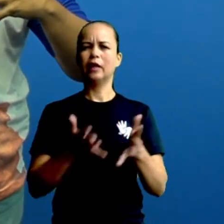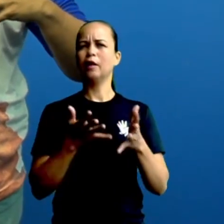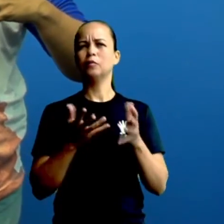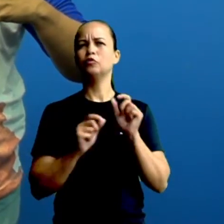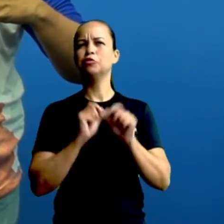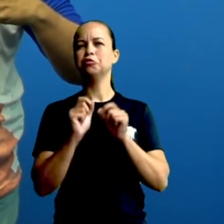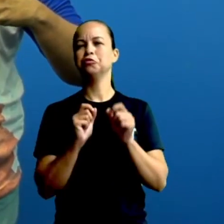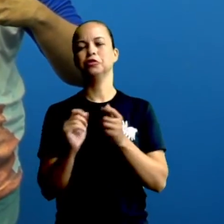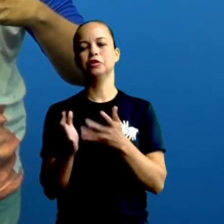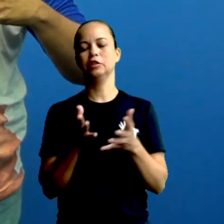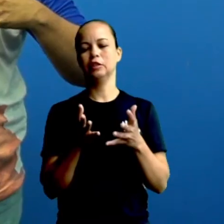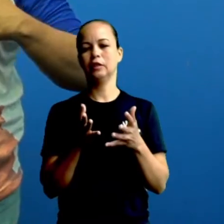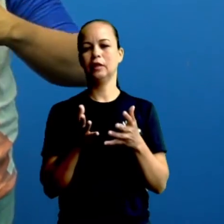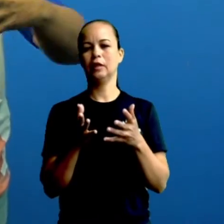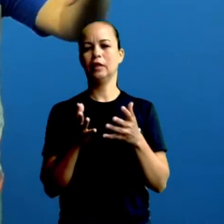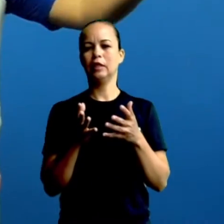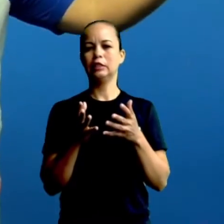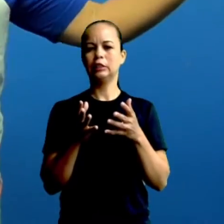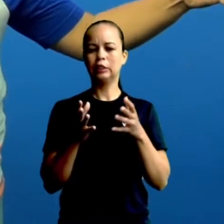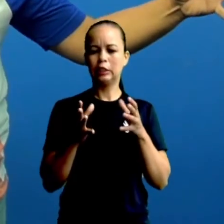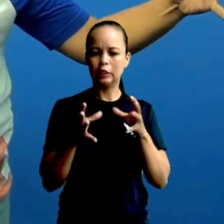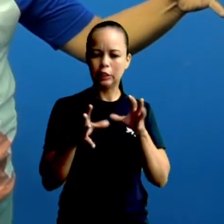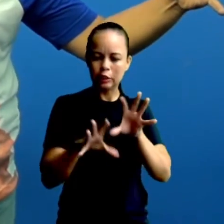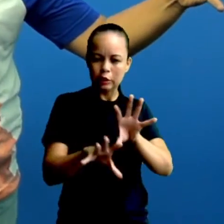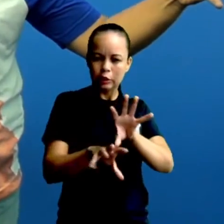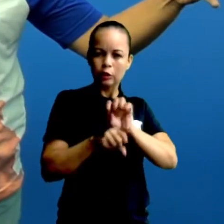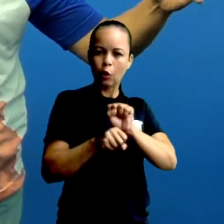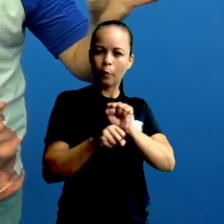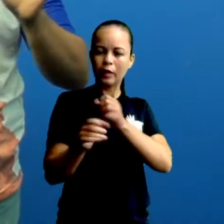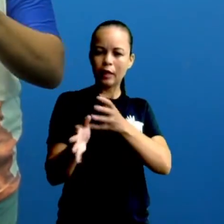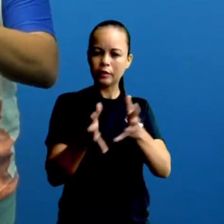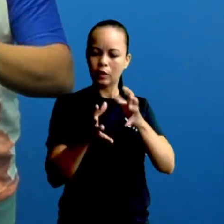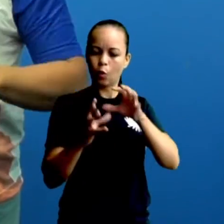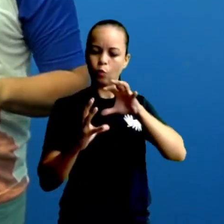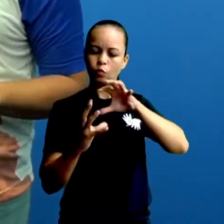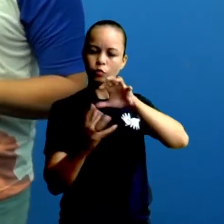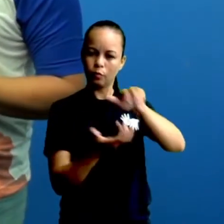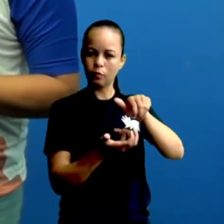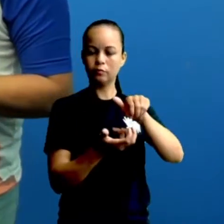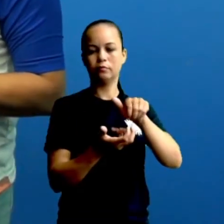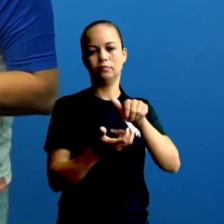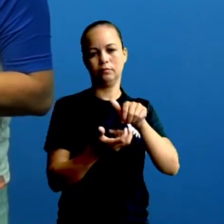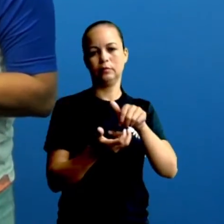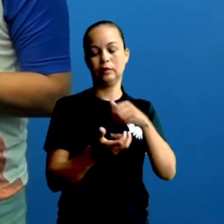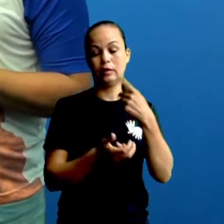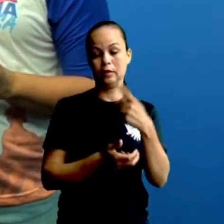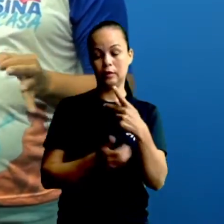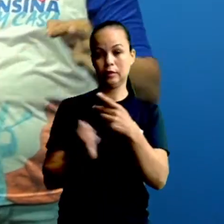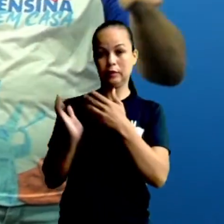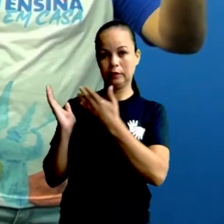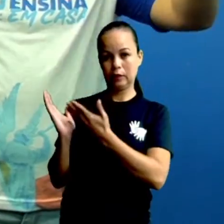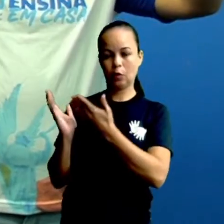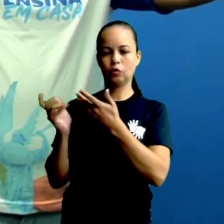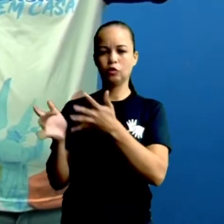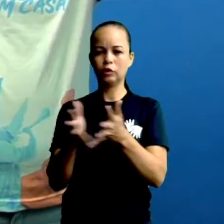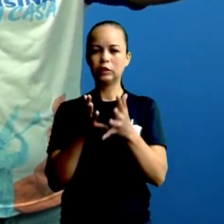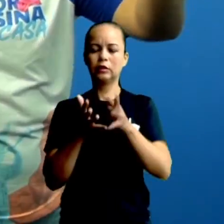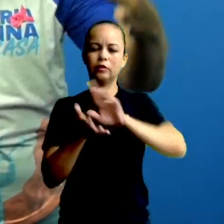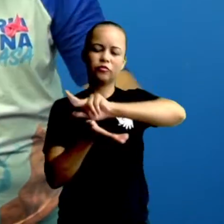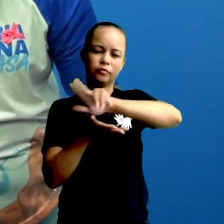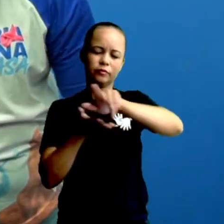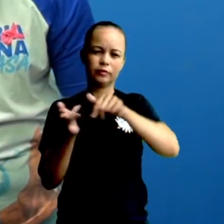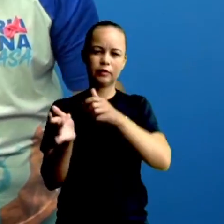termos de dominação no nosso planeta, elas são os grandes suprassumos, elas são os